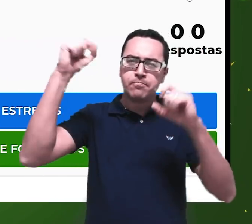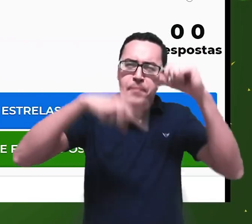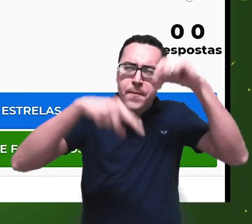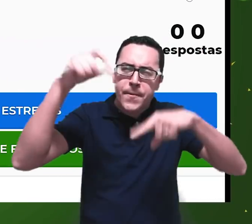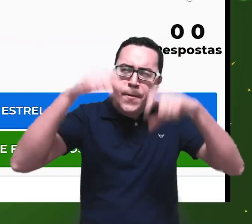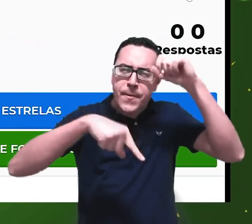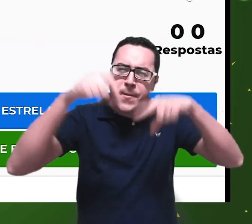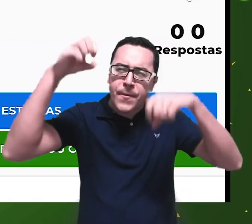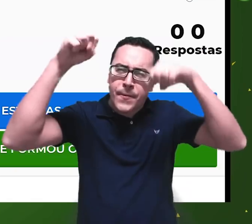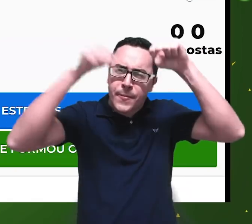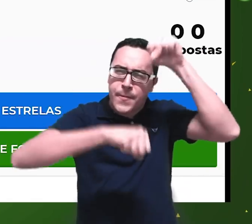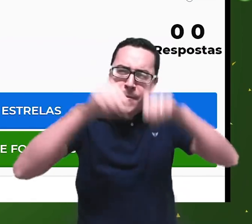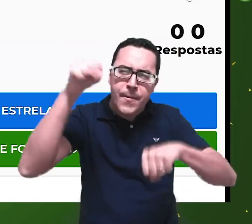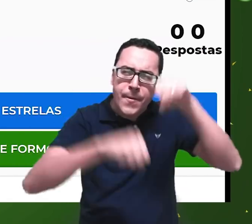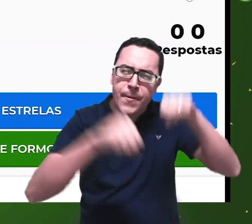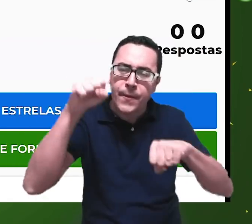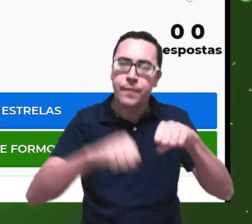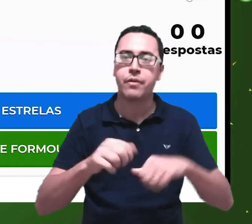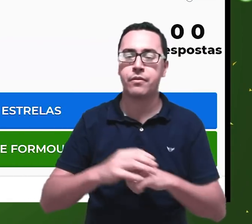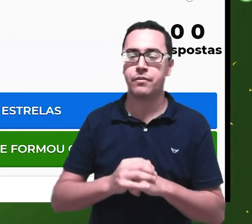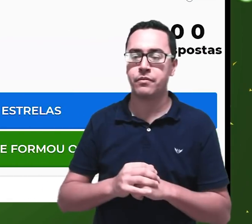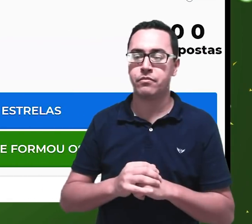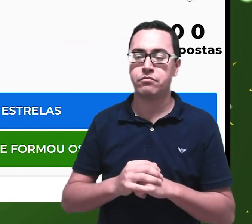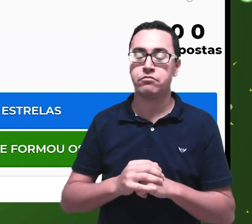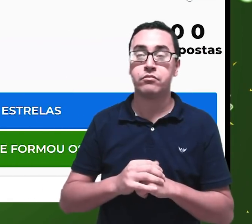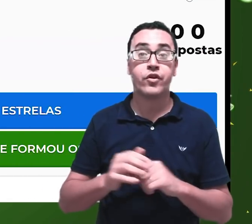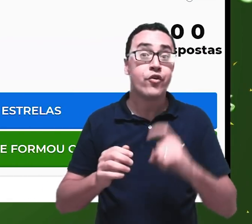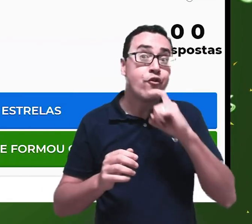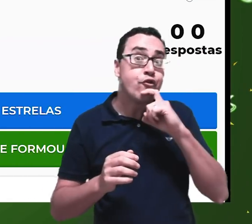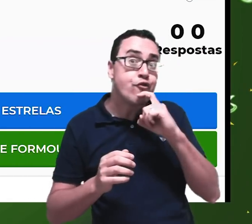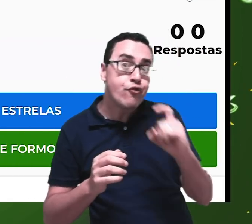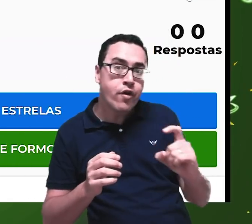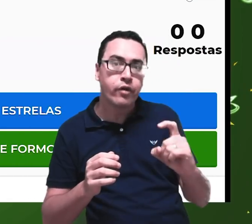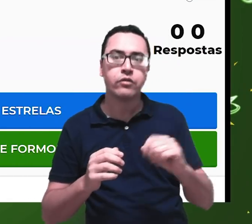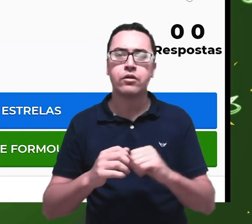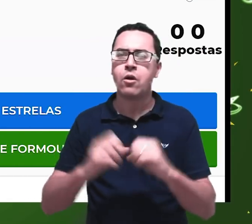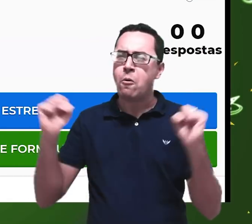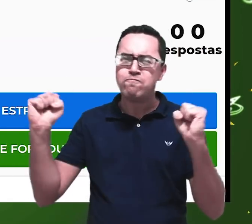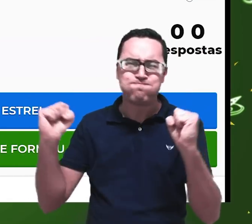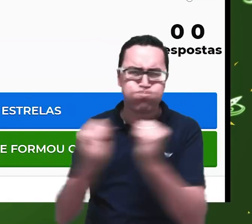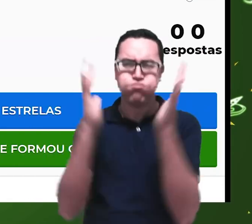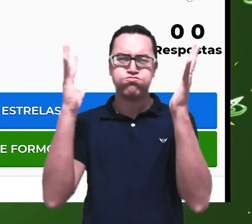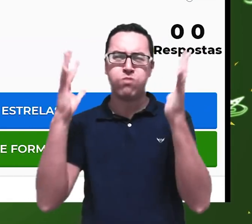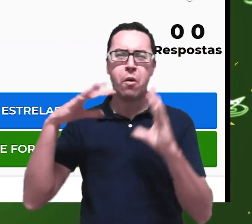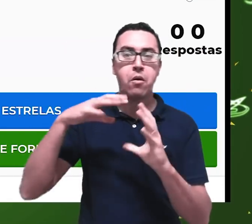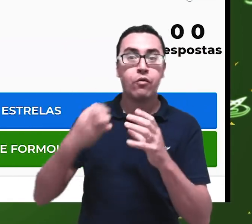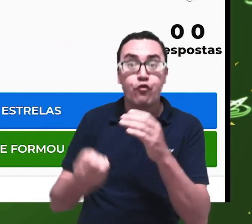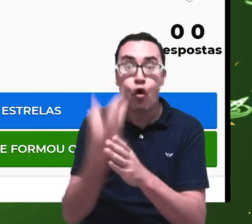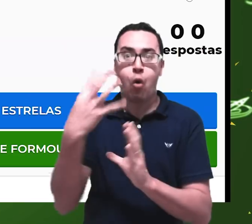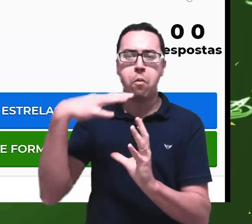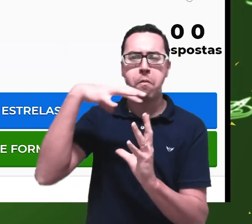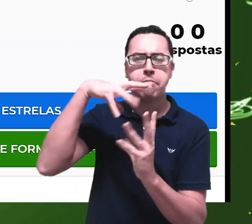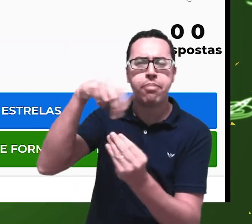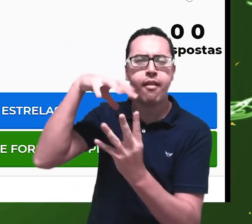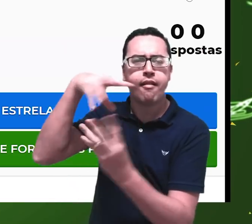Ou vocês acham que é a explosão que formou todos os planetas? Qual vocês